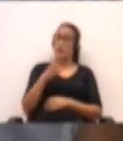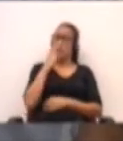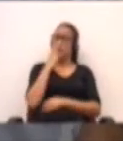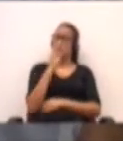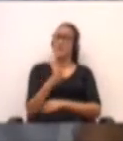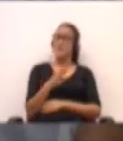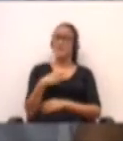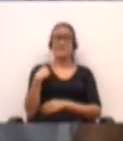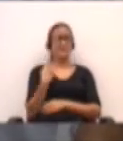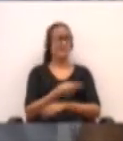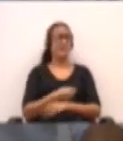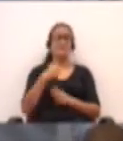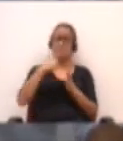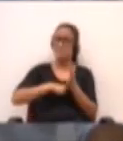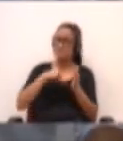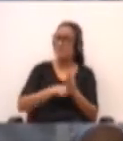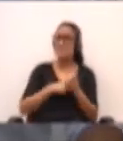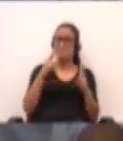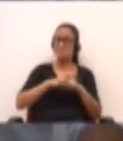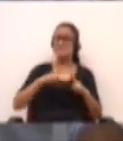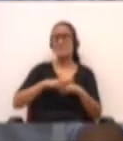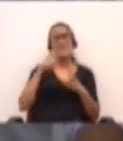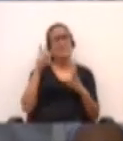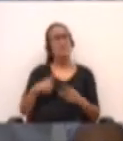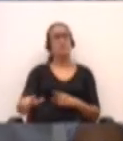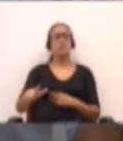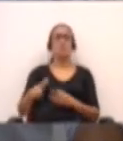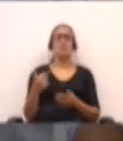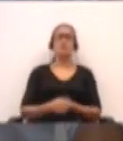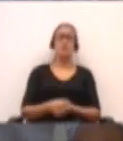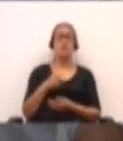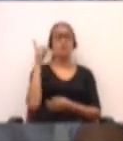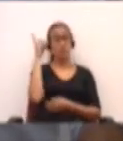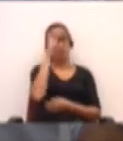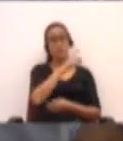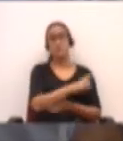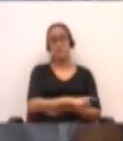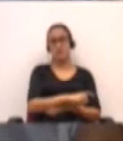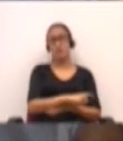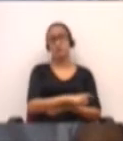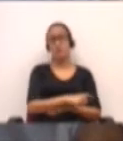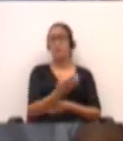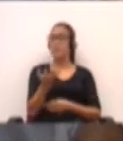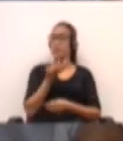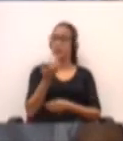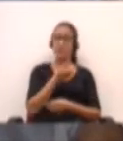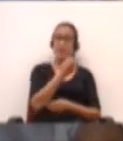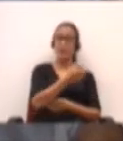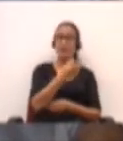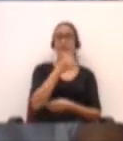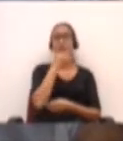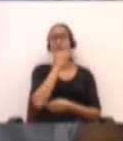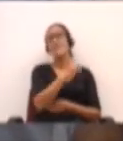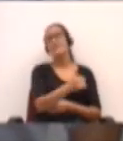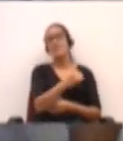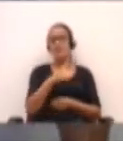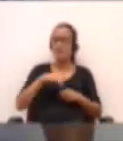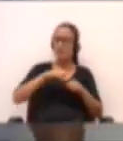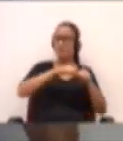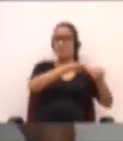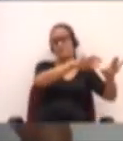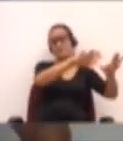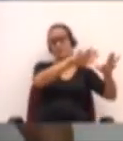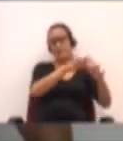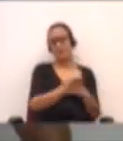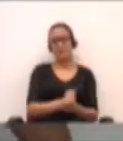e sejam elas quais forem, e se forem necessárias, o faremos, para garantir agora energia elétrica para as pessoas. Vale a